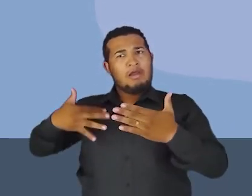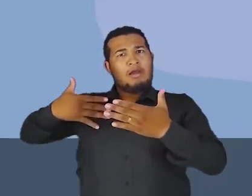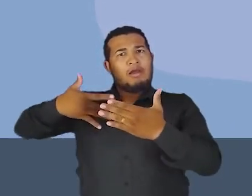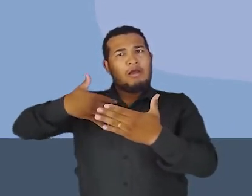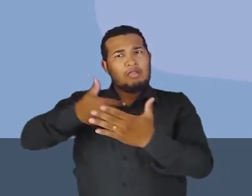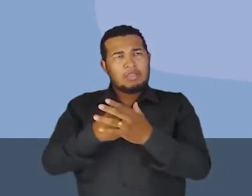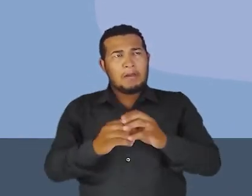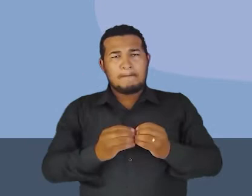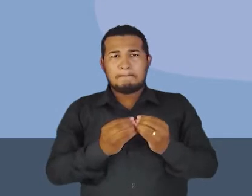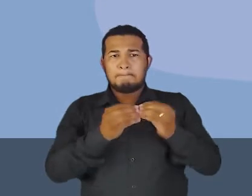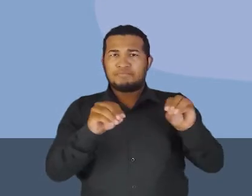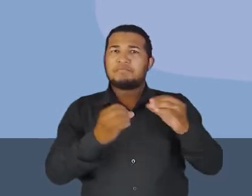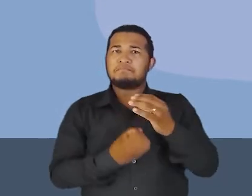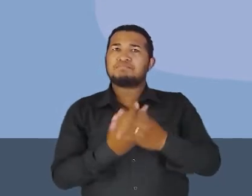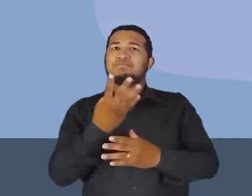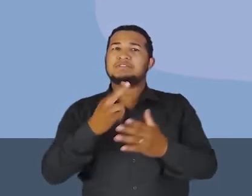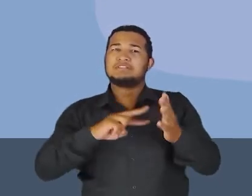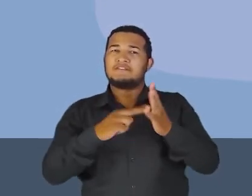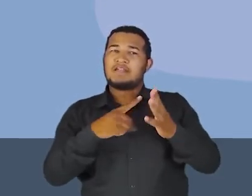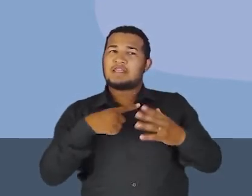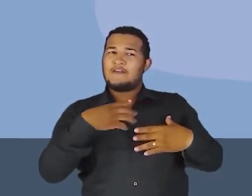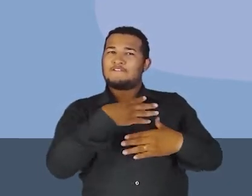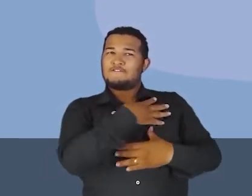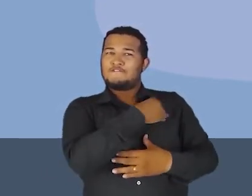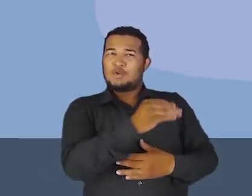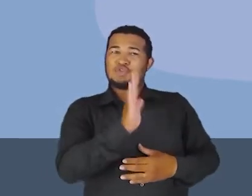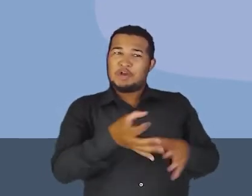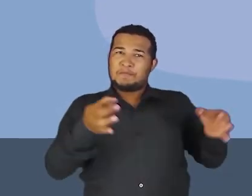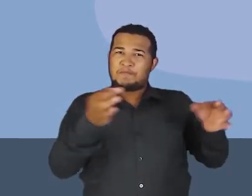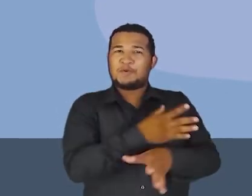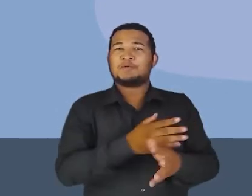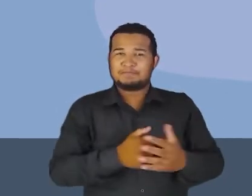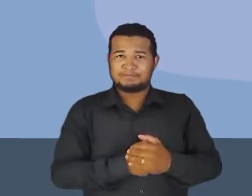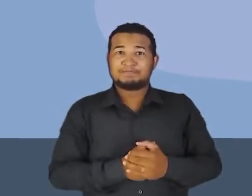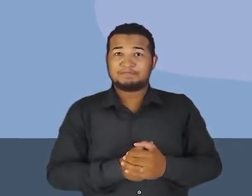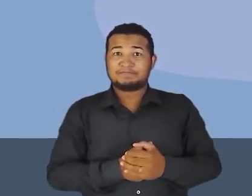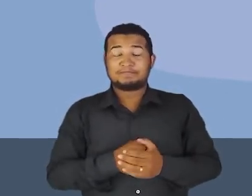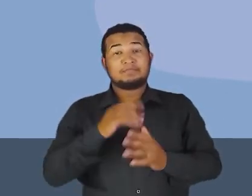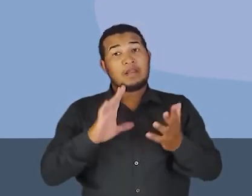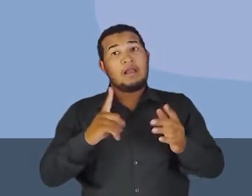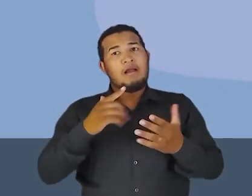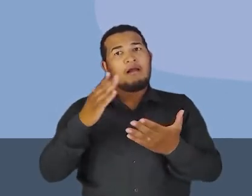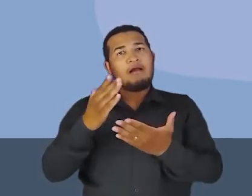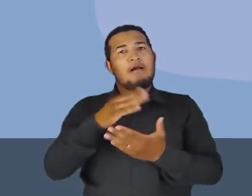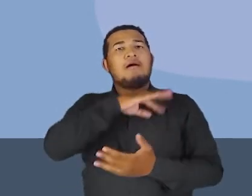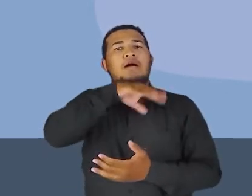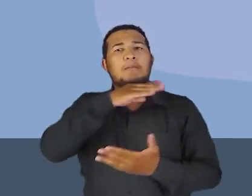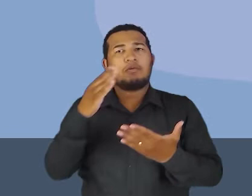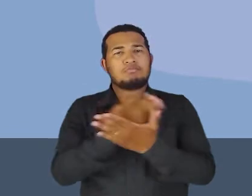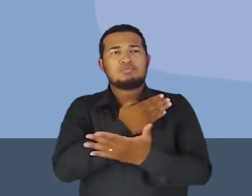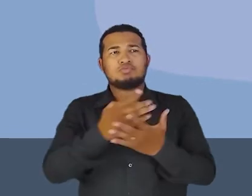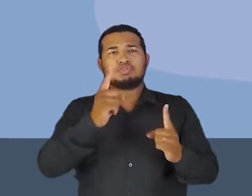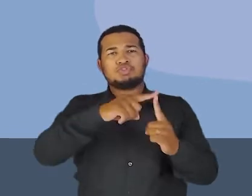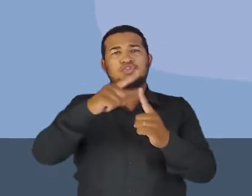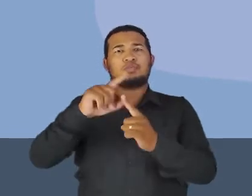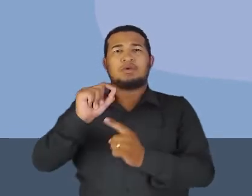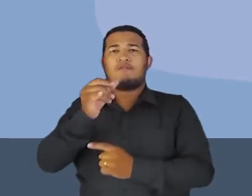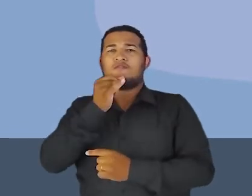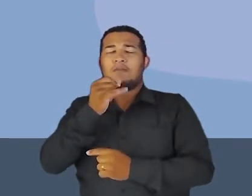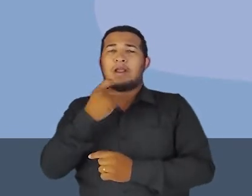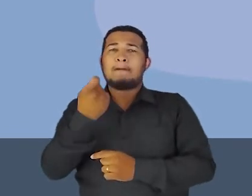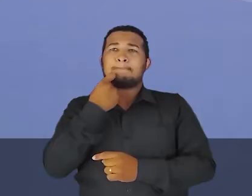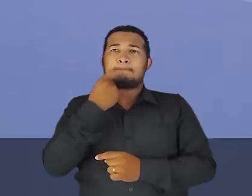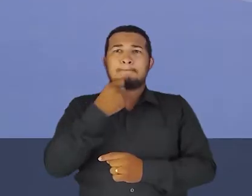desenvolvimento. Ocorre a liberação dos filhotes já formados. E alguns animais que realizam isso, né, são alguns tipos de peixes ou